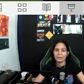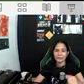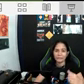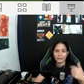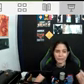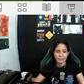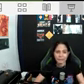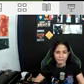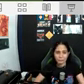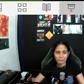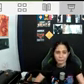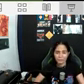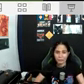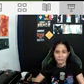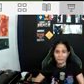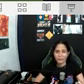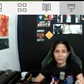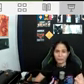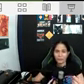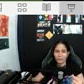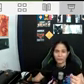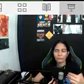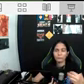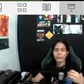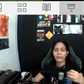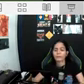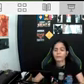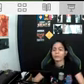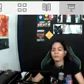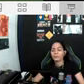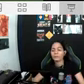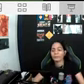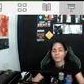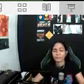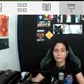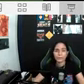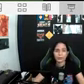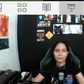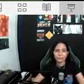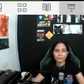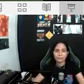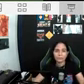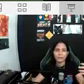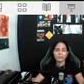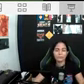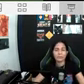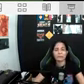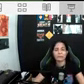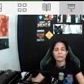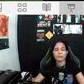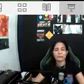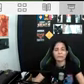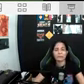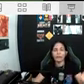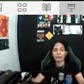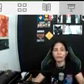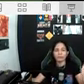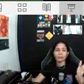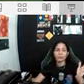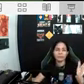tivesse levantado essas informações que eu falei agora, a gente ia ficar perdido no final, porque a gente não ia saber